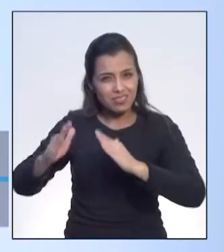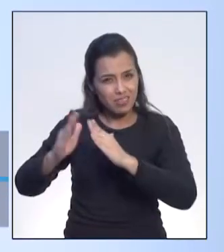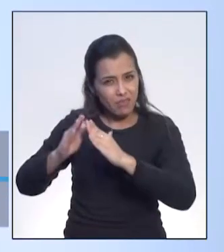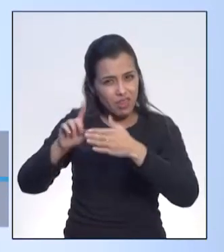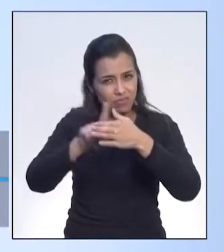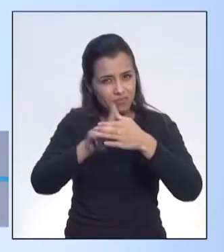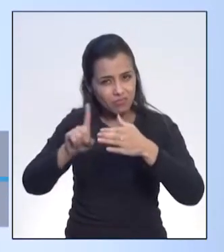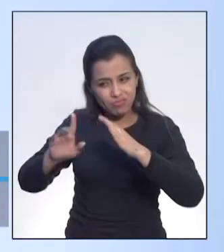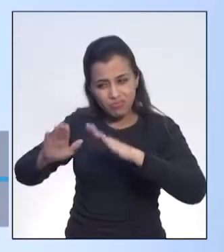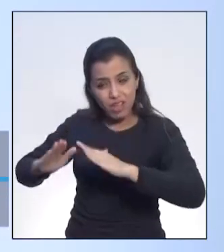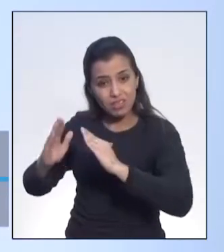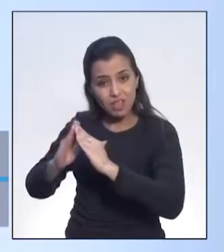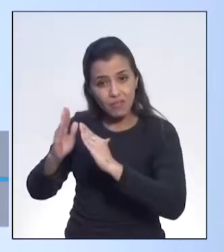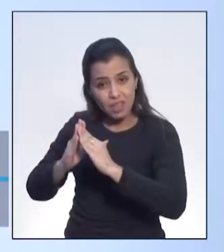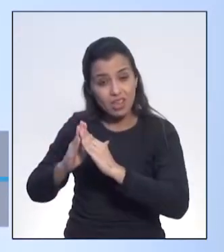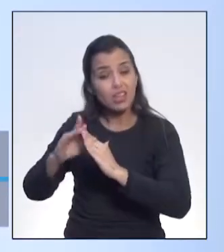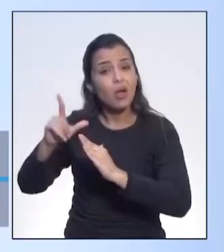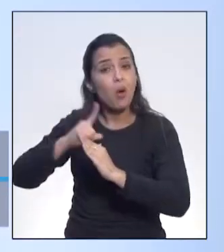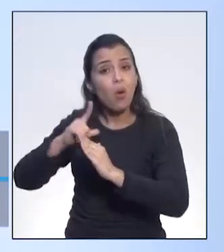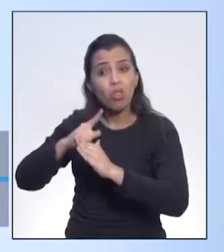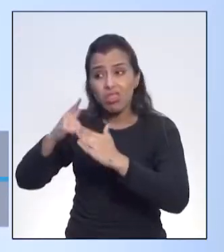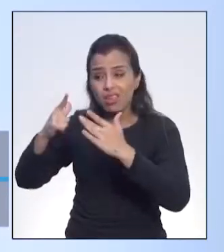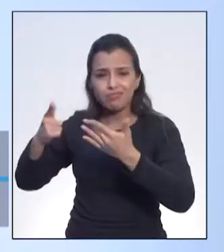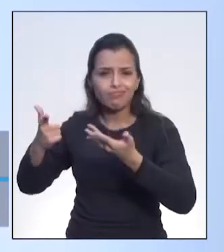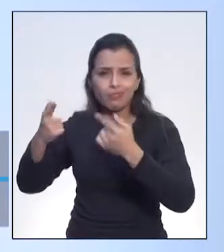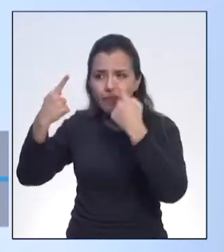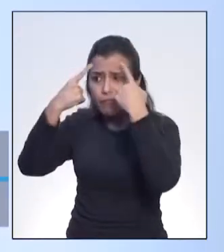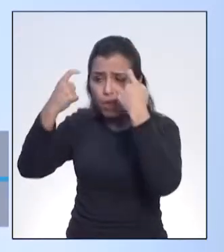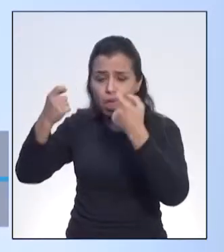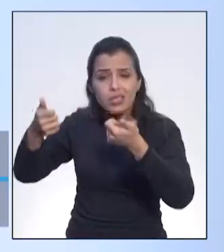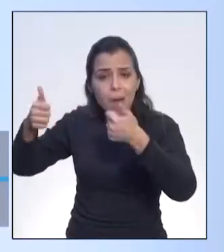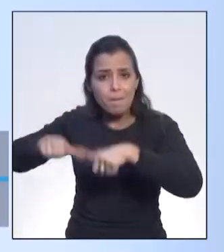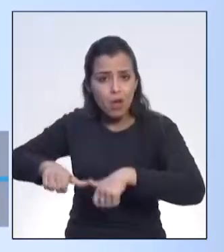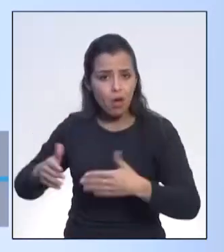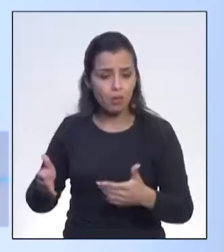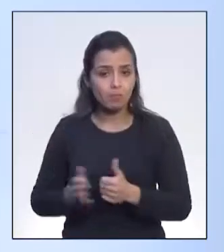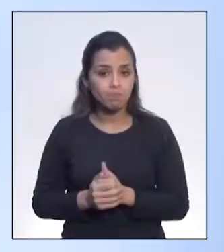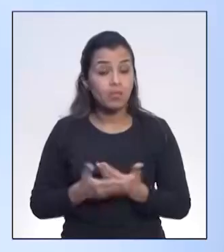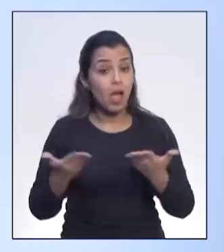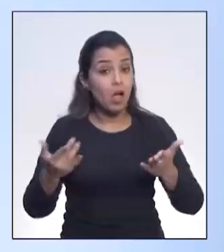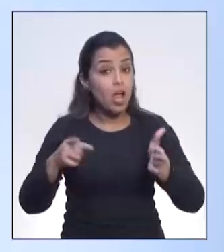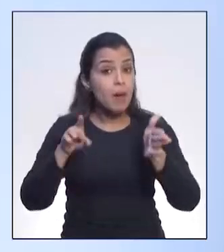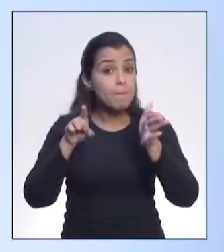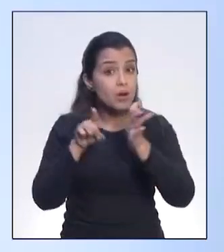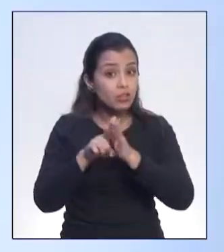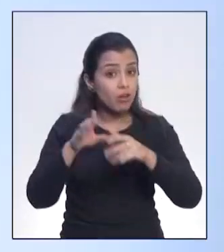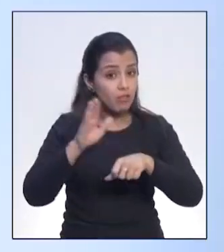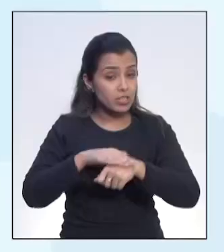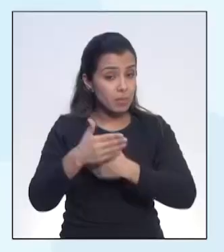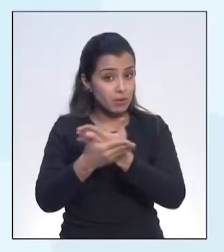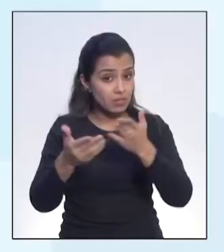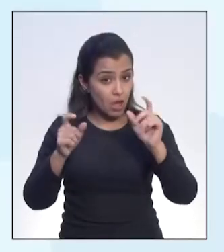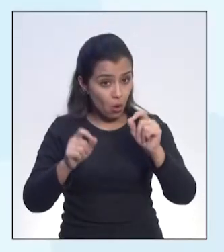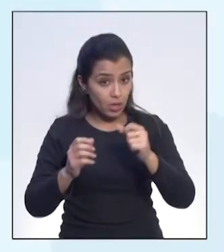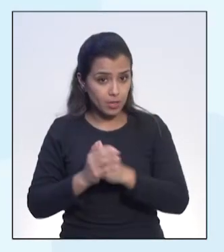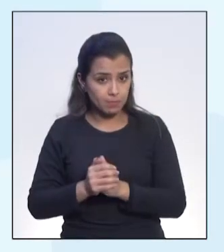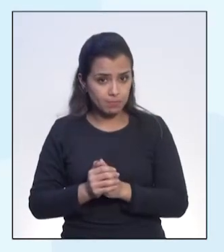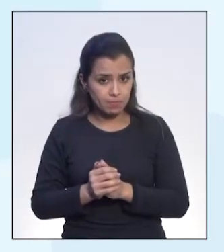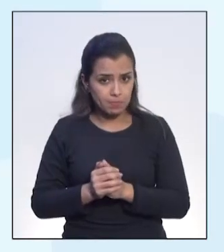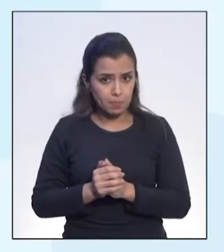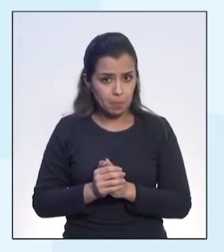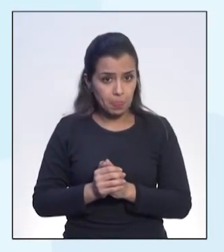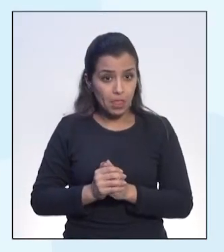são praticadas mais do que em outras situações. Então, a pergunta que eu vou fazer para vocês é: você considera que as